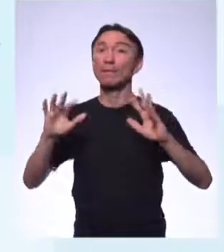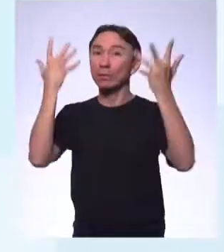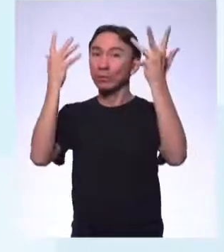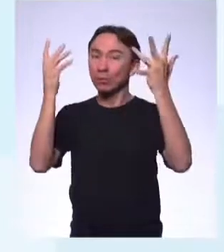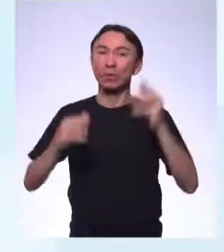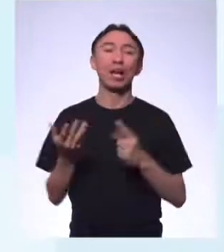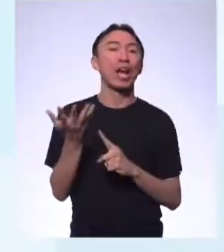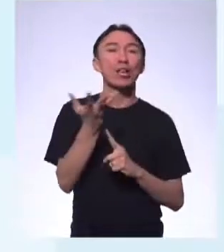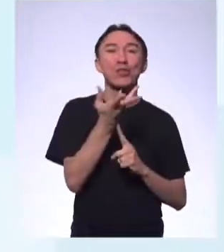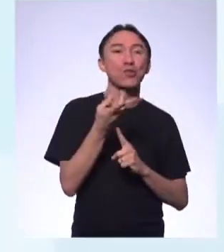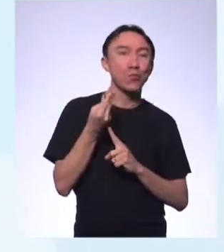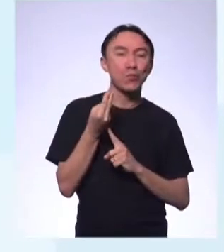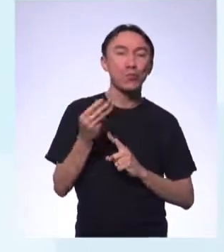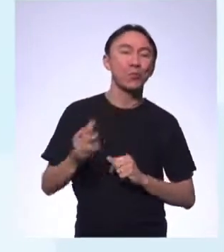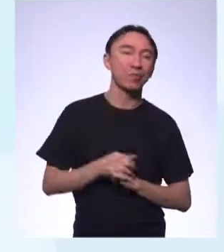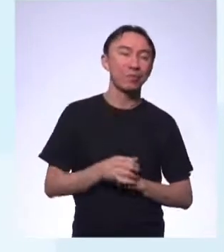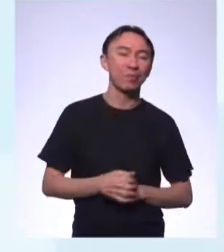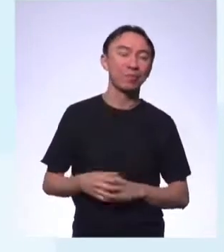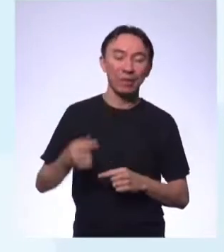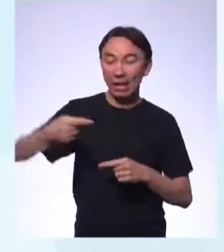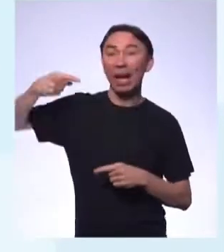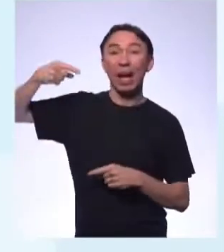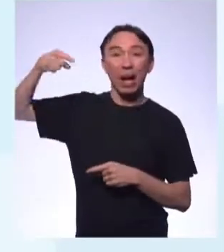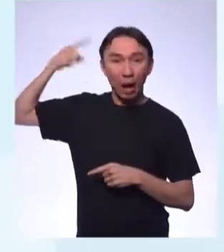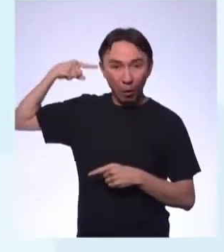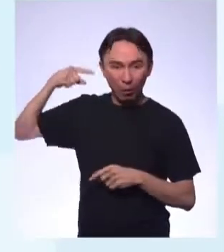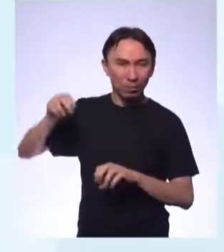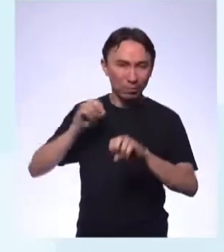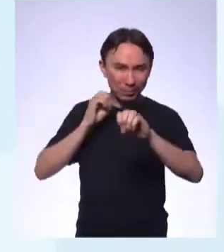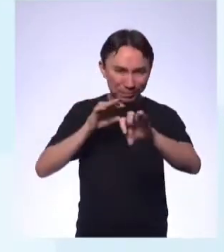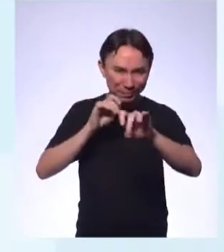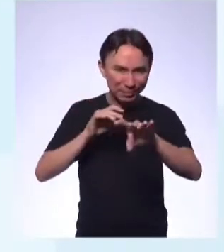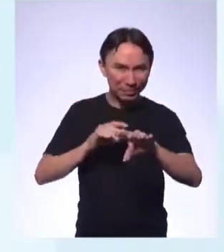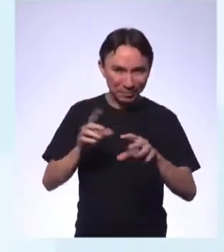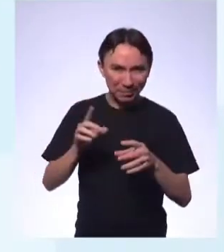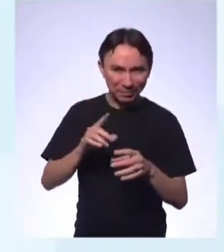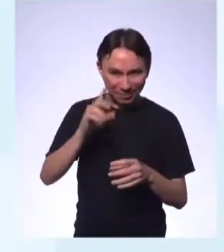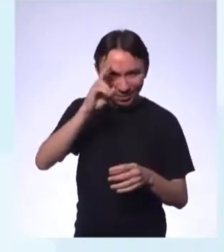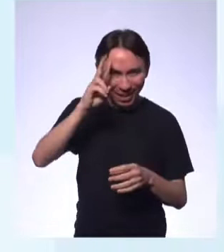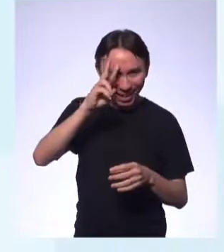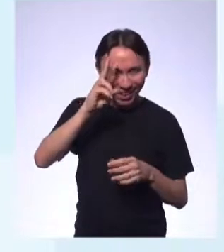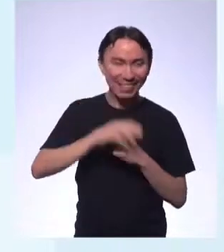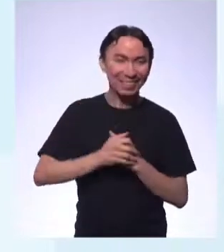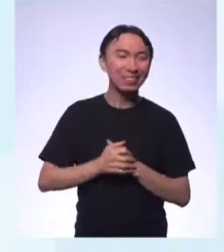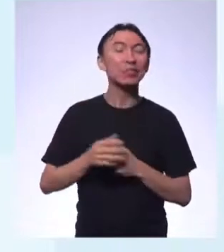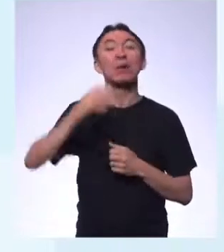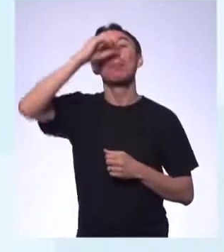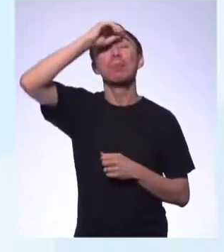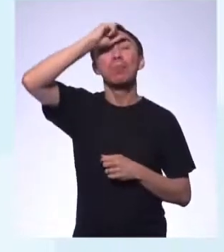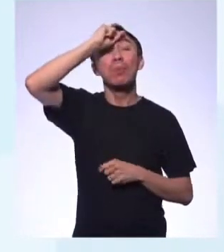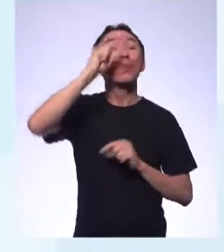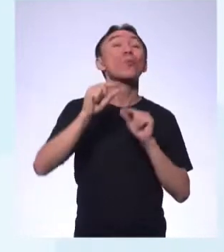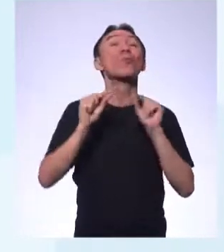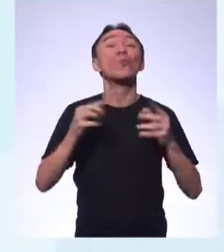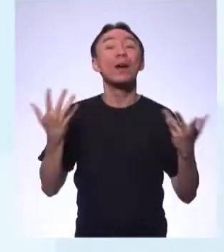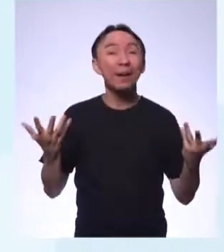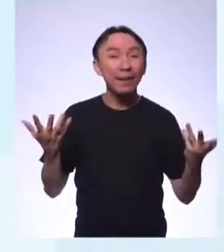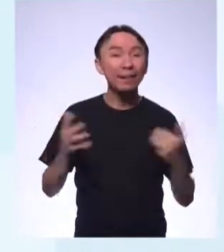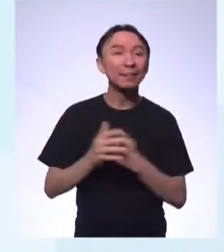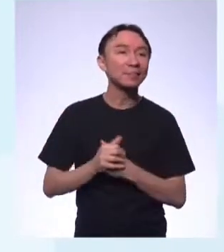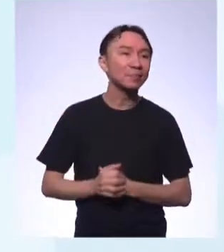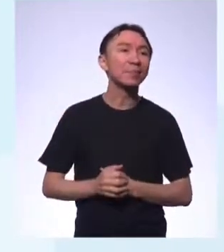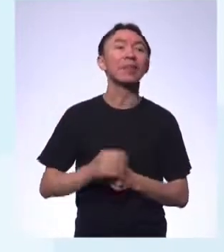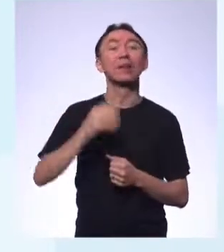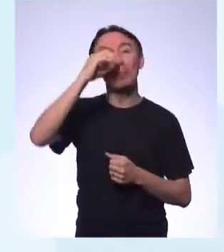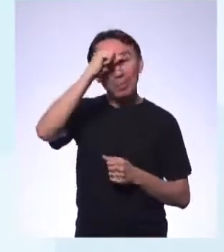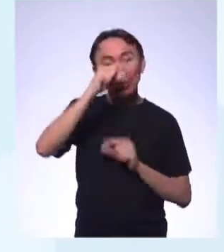artístico. Na aula anterior, gente, vamos dar uma recapituladinha, né? O que a gente aprendeu na aula anterior, né? Nós vimos um pouquinho sobre a